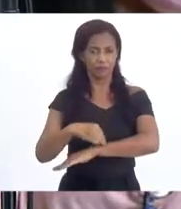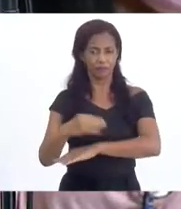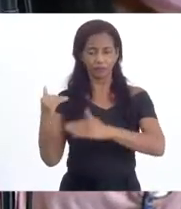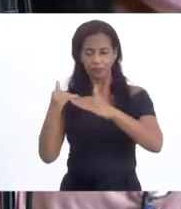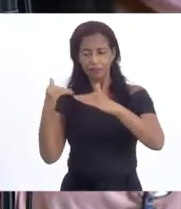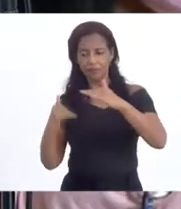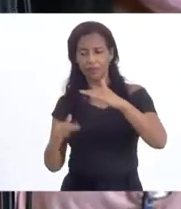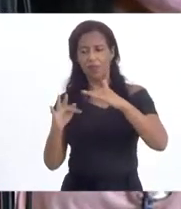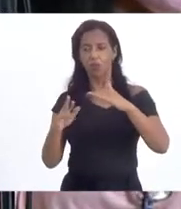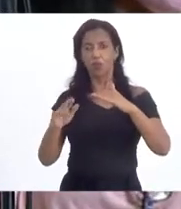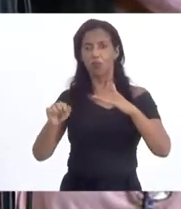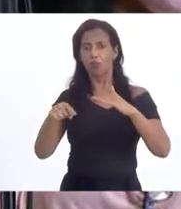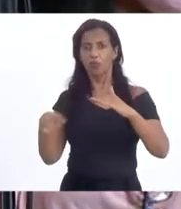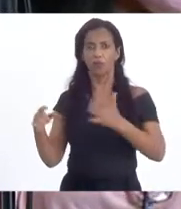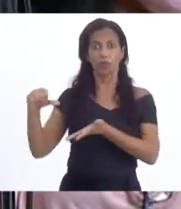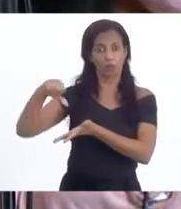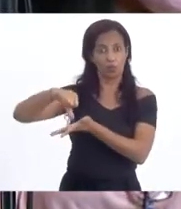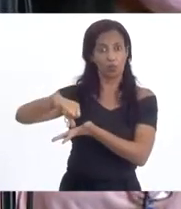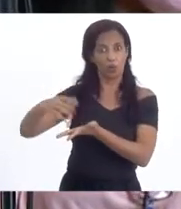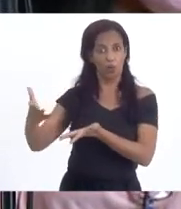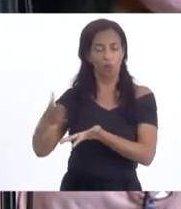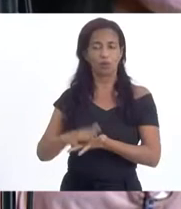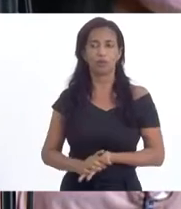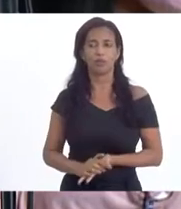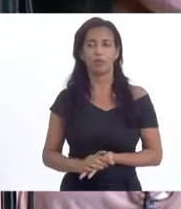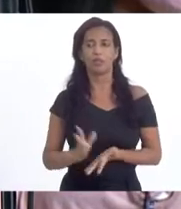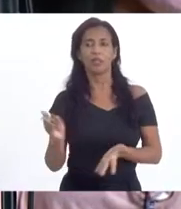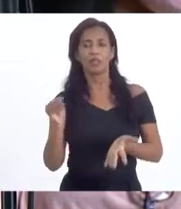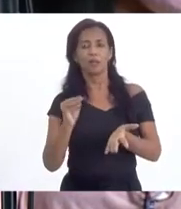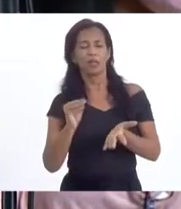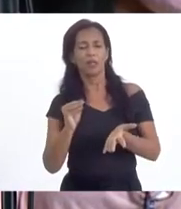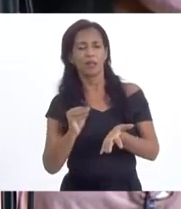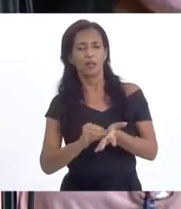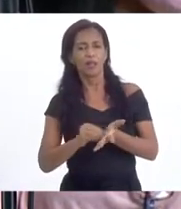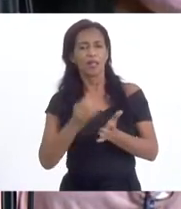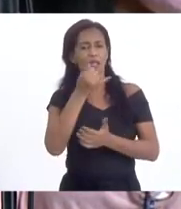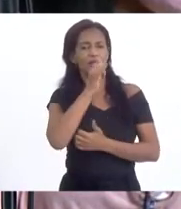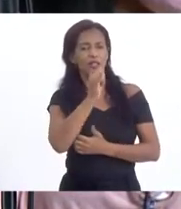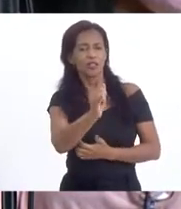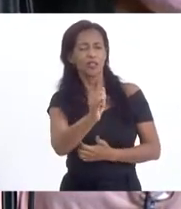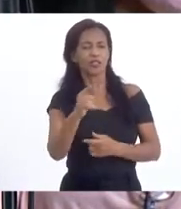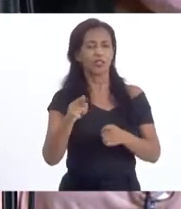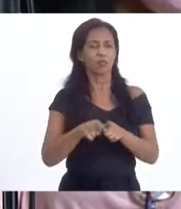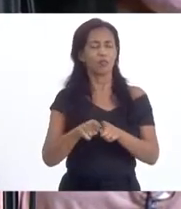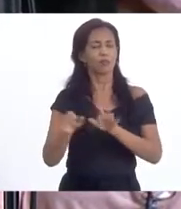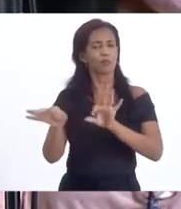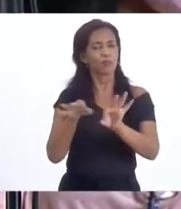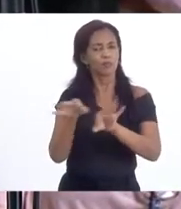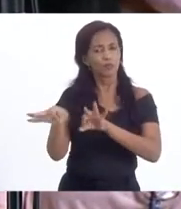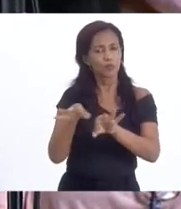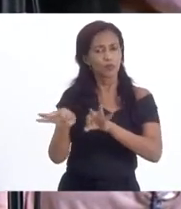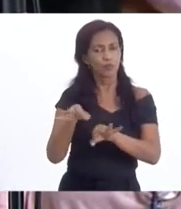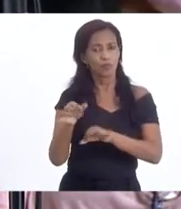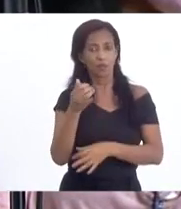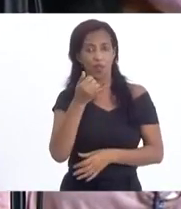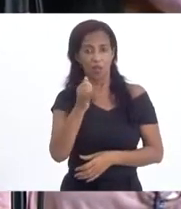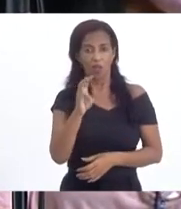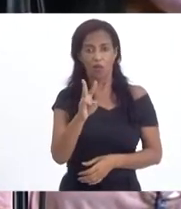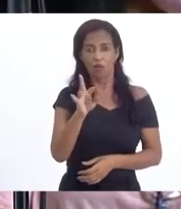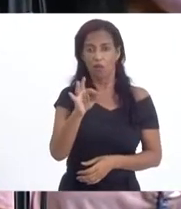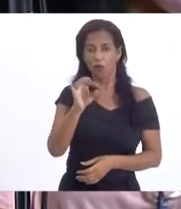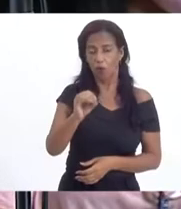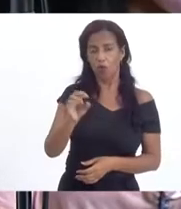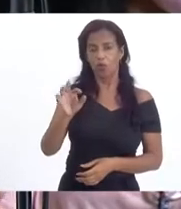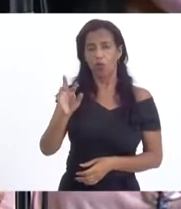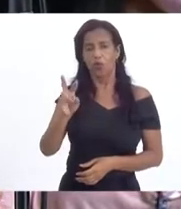do Fundão, e nele discutindo a questão da eficiência energética com projetos de energia